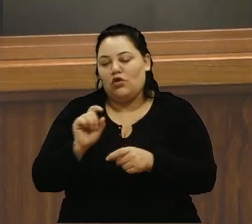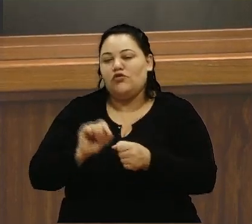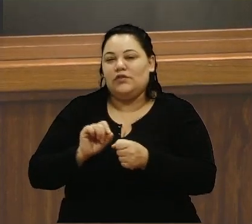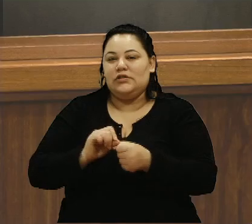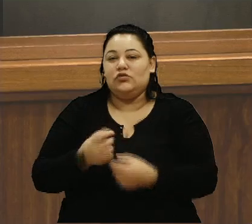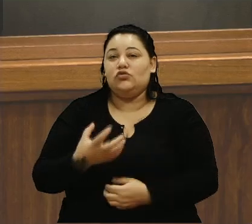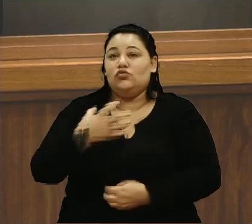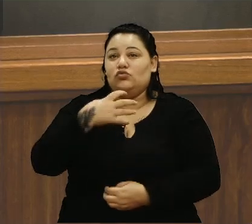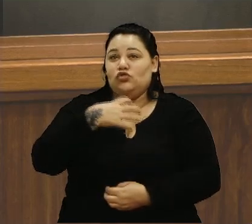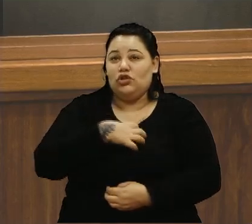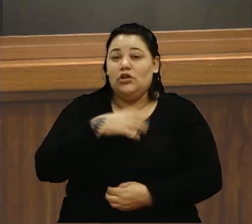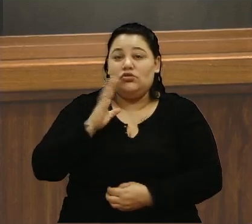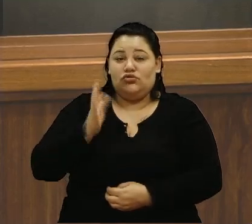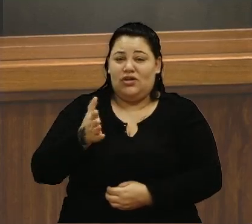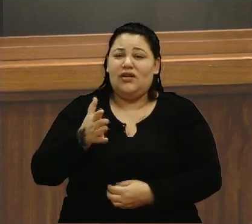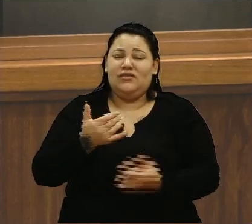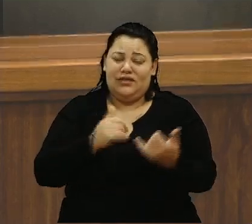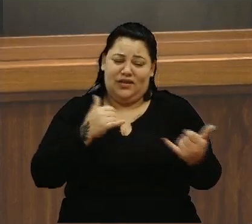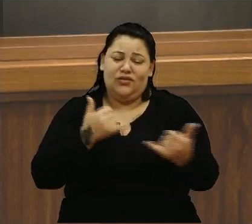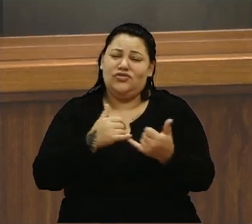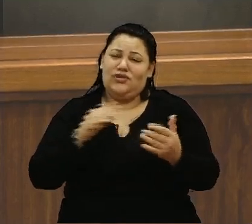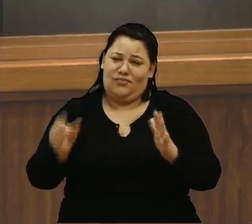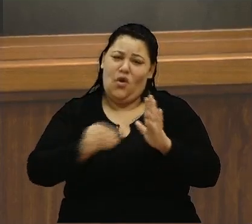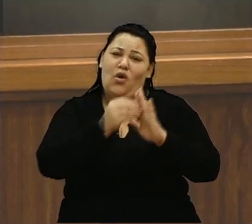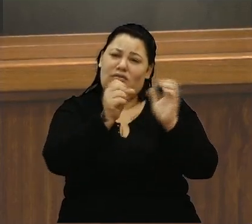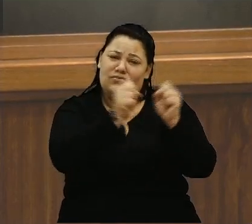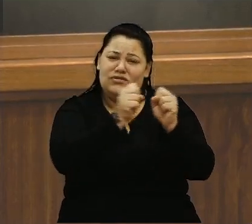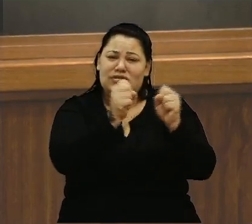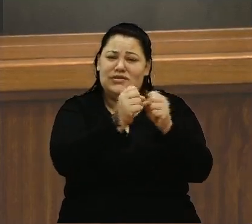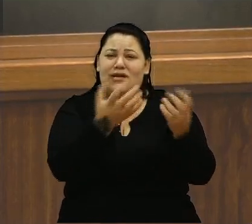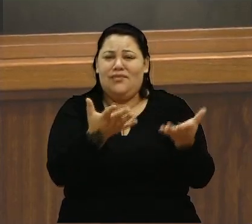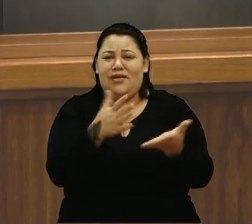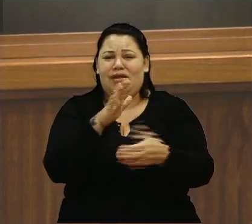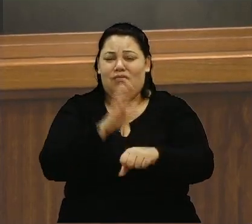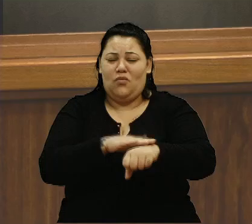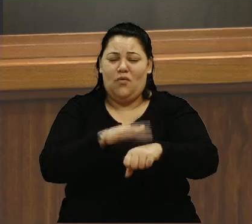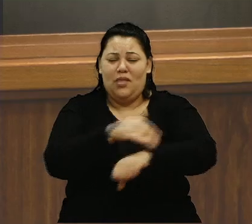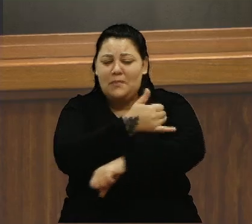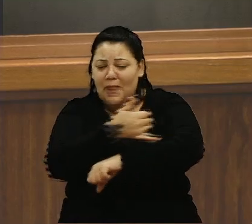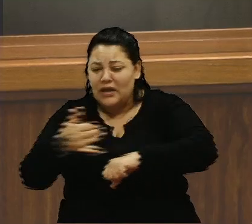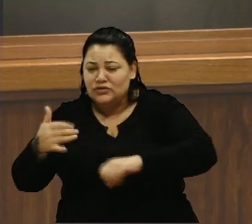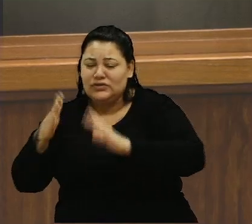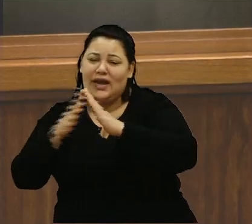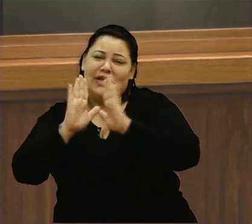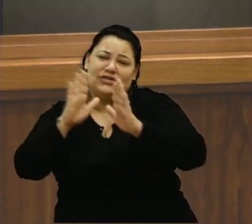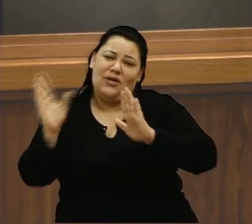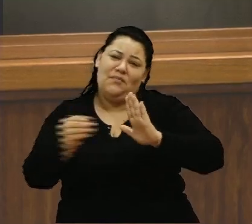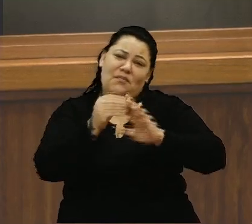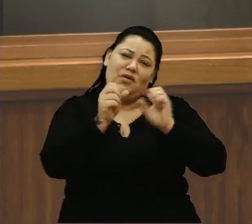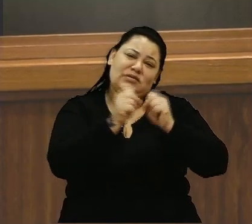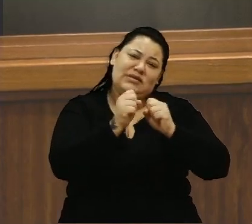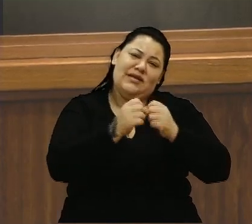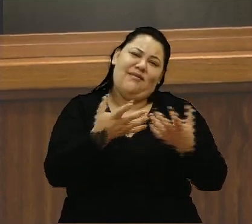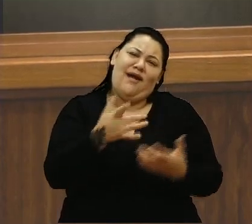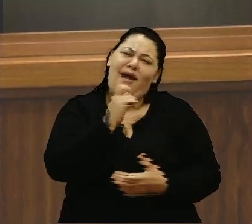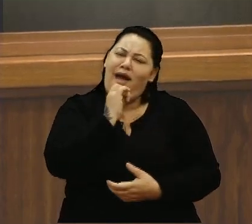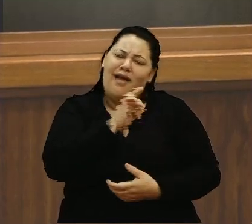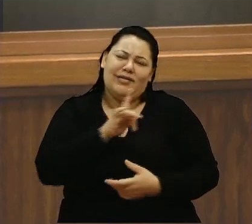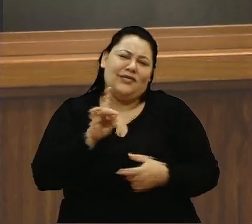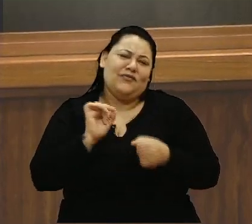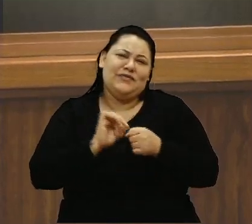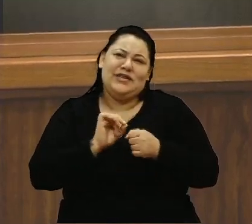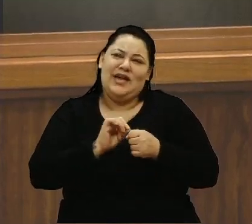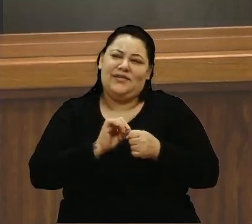forma já de colocar no sistema no momento em que passa nas casas. Isto ainda não foi realizado, nós